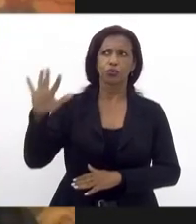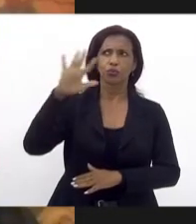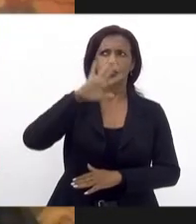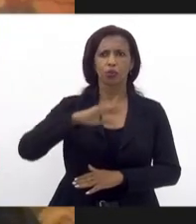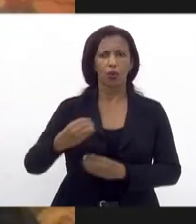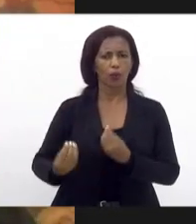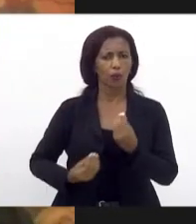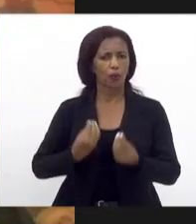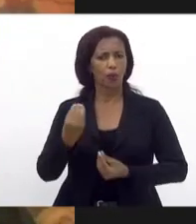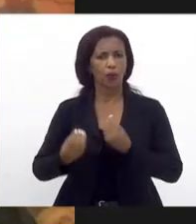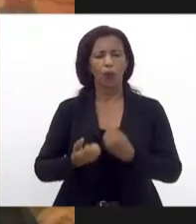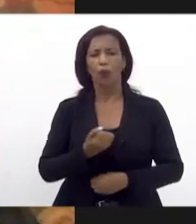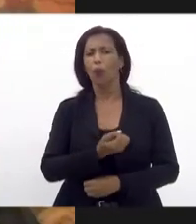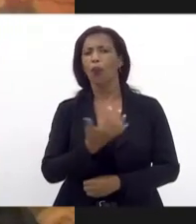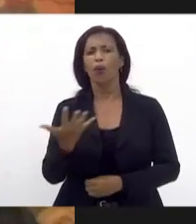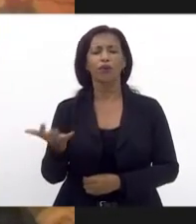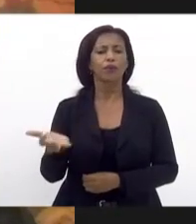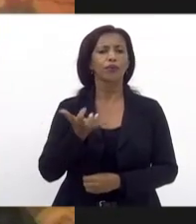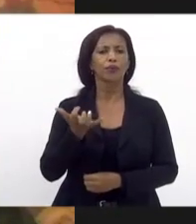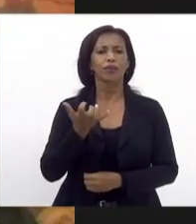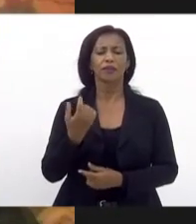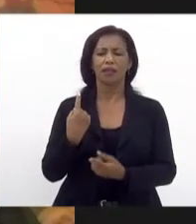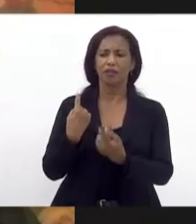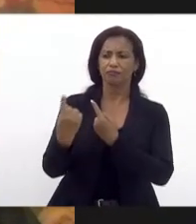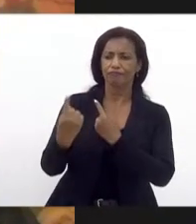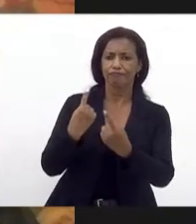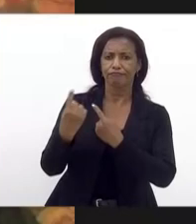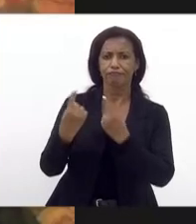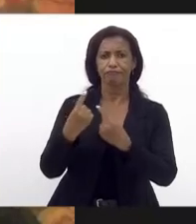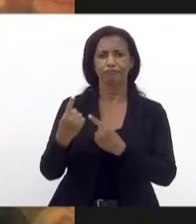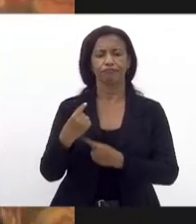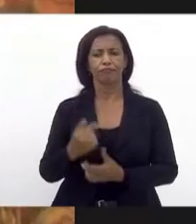botar quanto quiser de estrada,